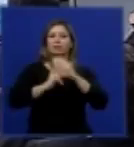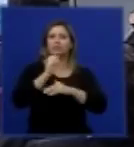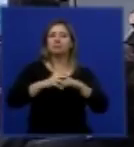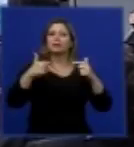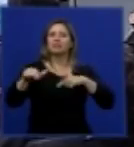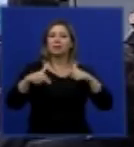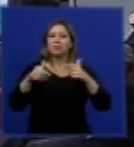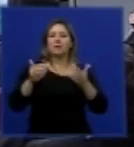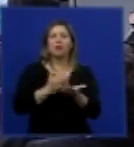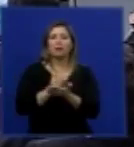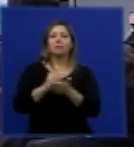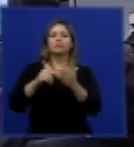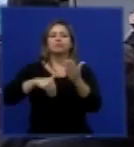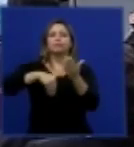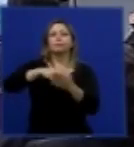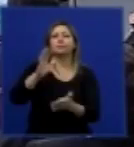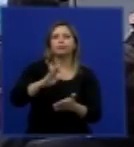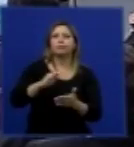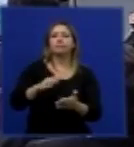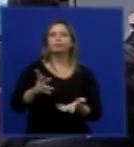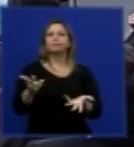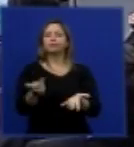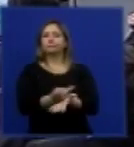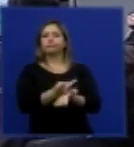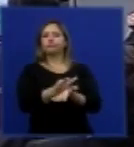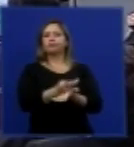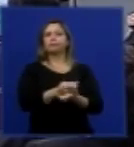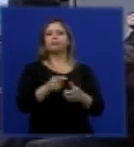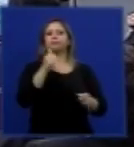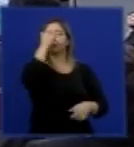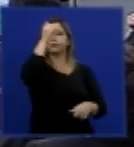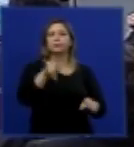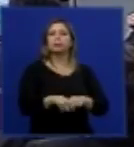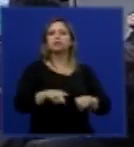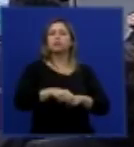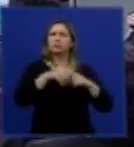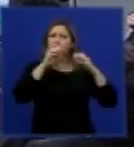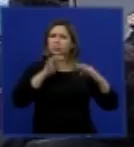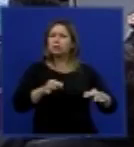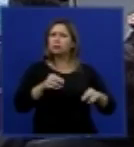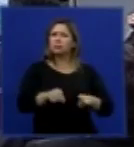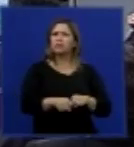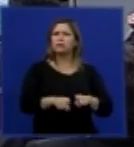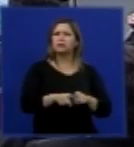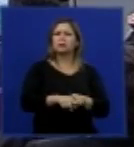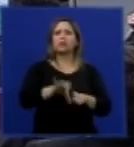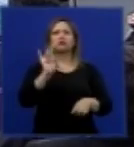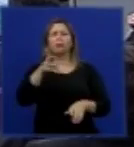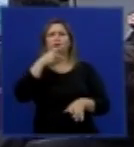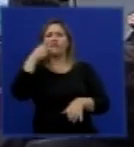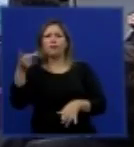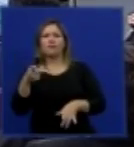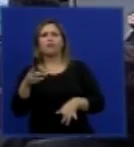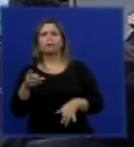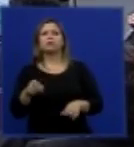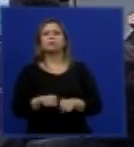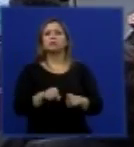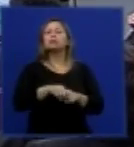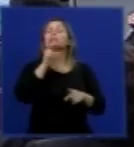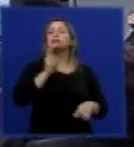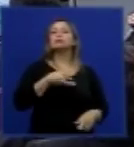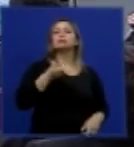não tudo o que nós temos visto até agora são legítimas mas defesas muito mais